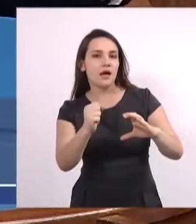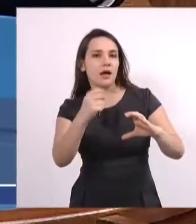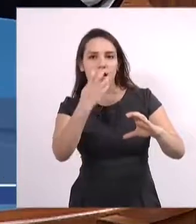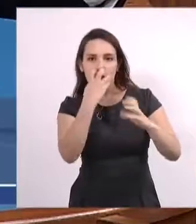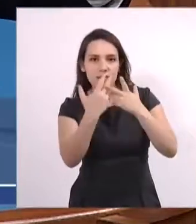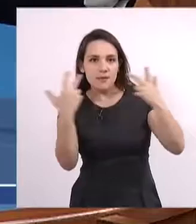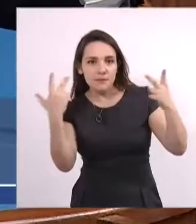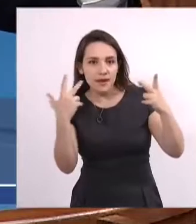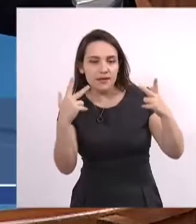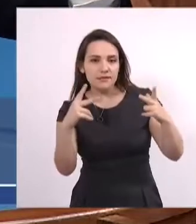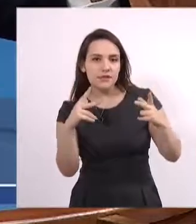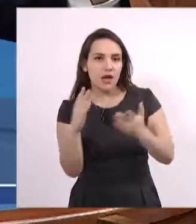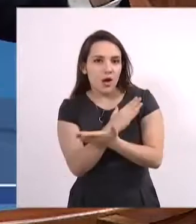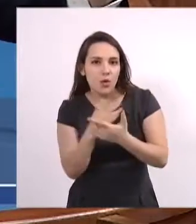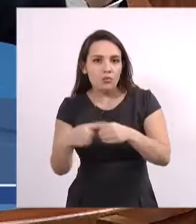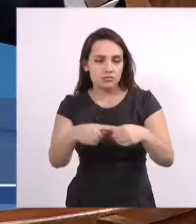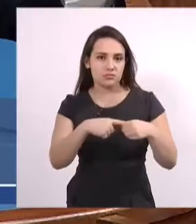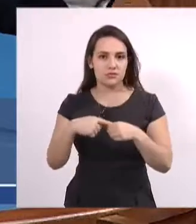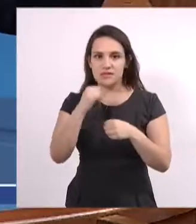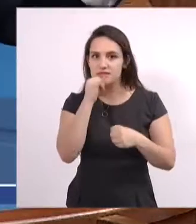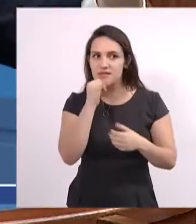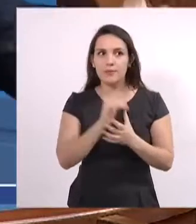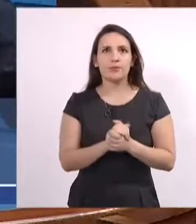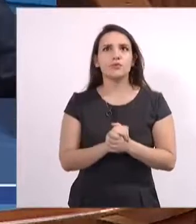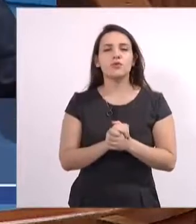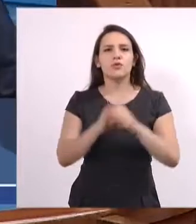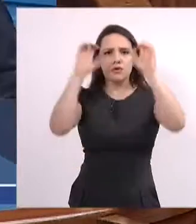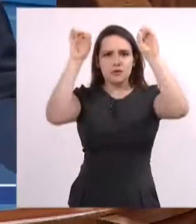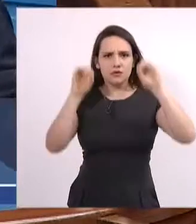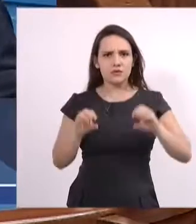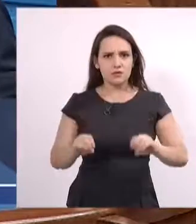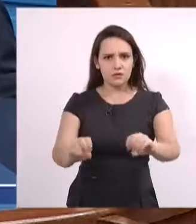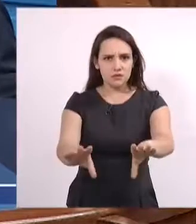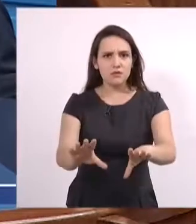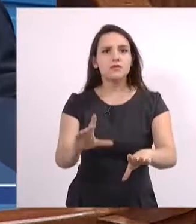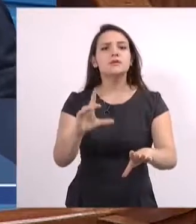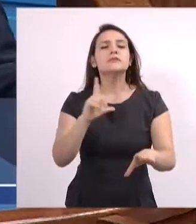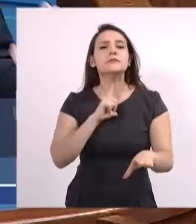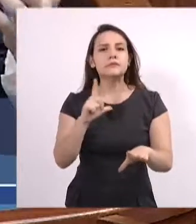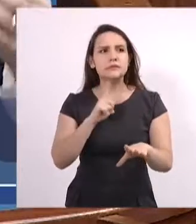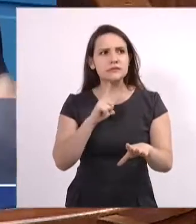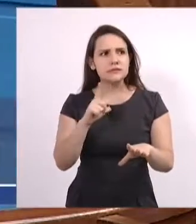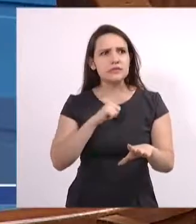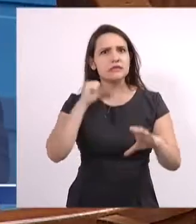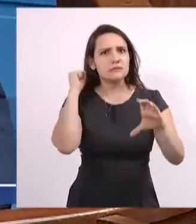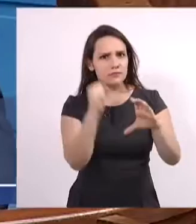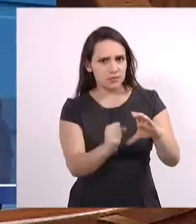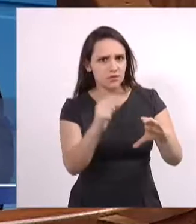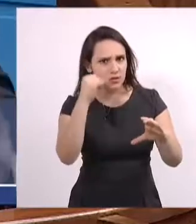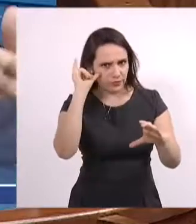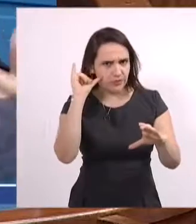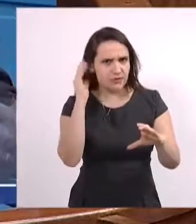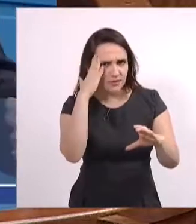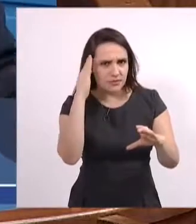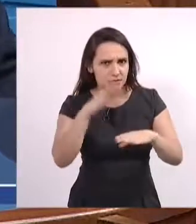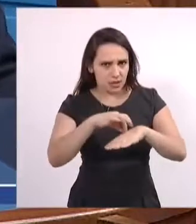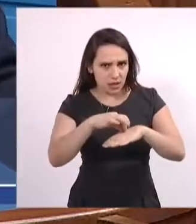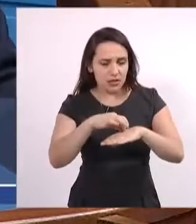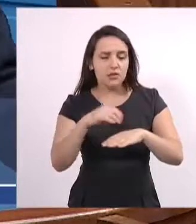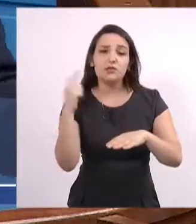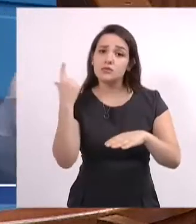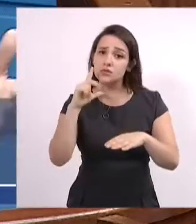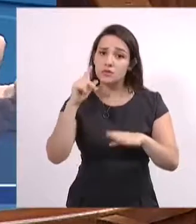Novo Horizonte do Sul, tem um abatedor que foi construído com recursos da